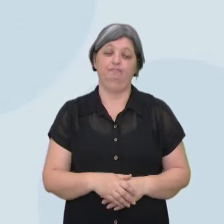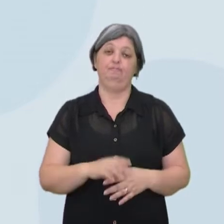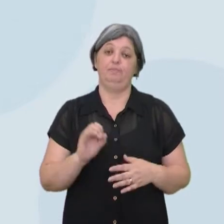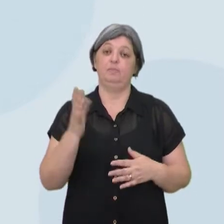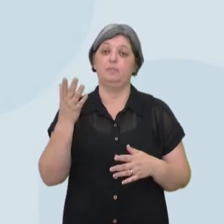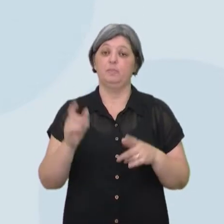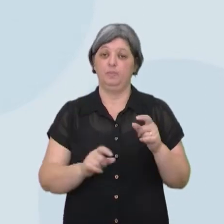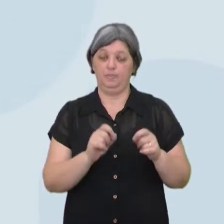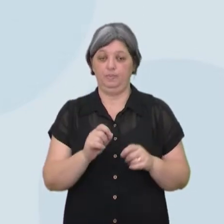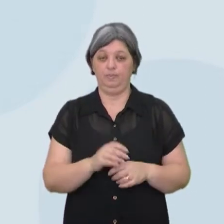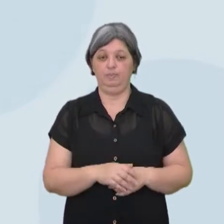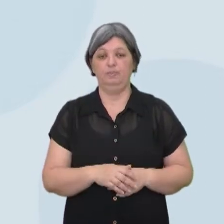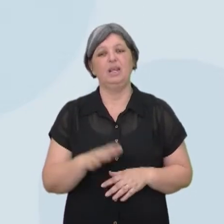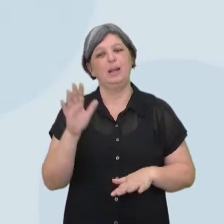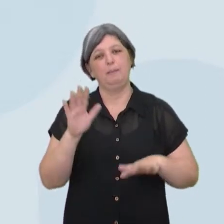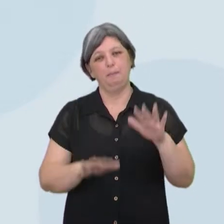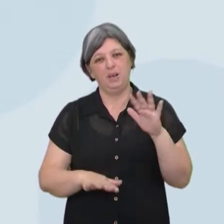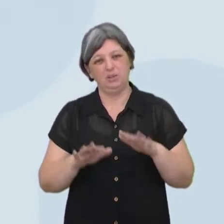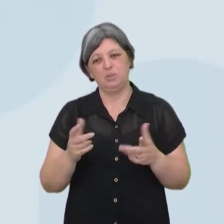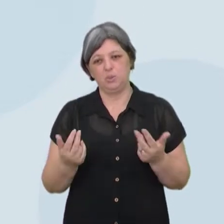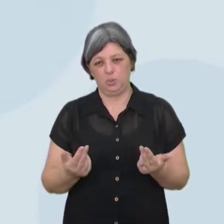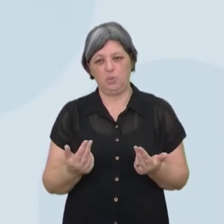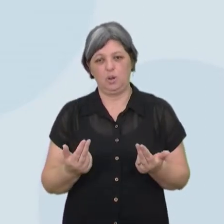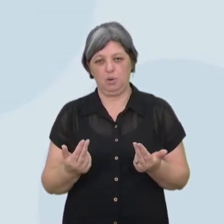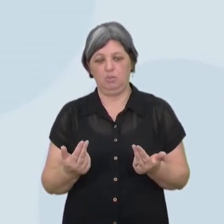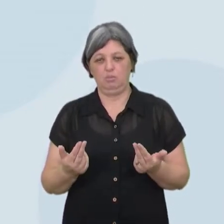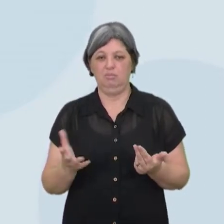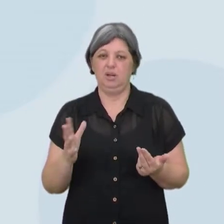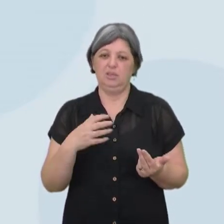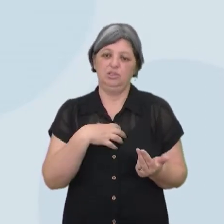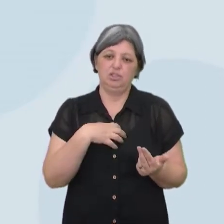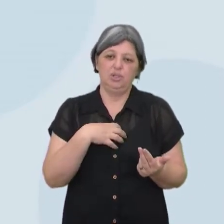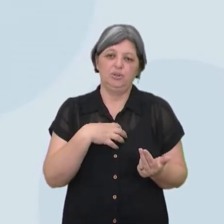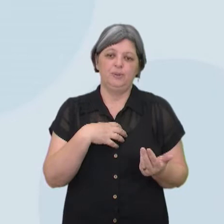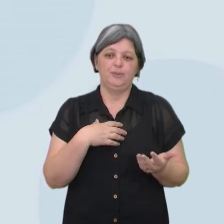sendo mais ou menos a mesma coisa, mas de uma forma